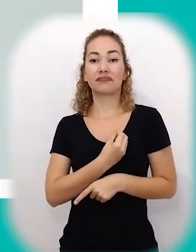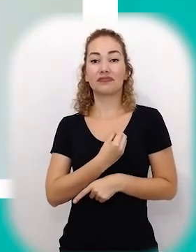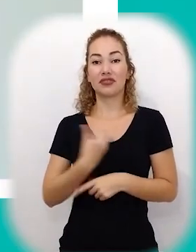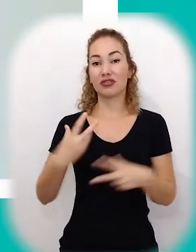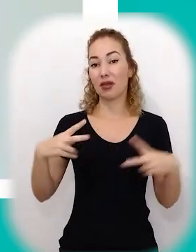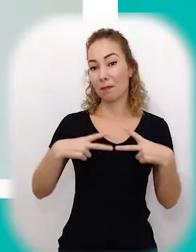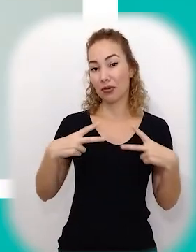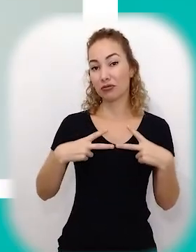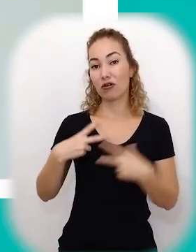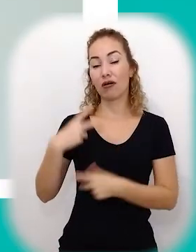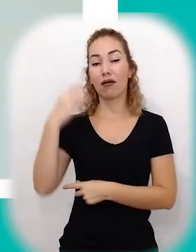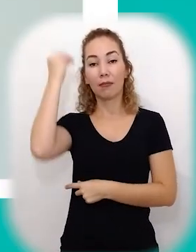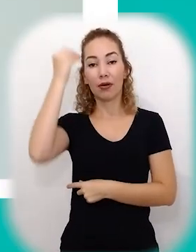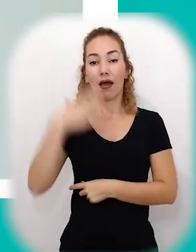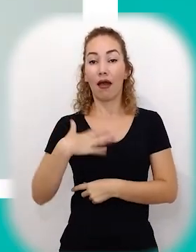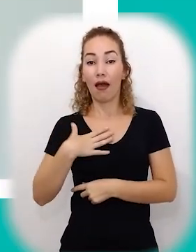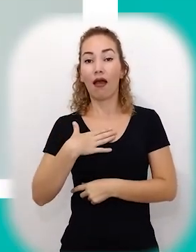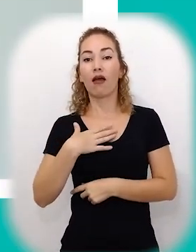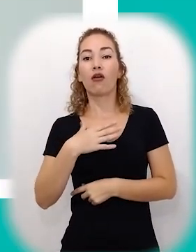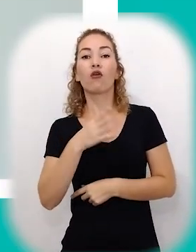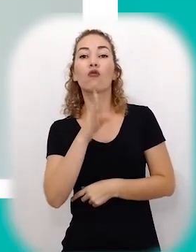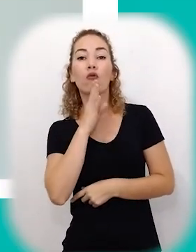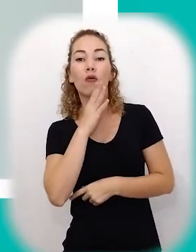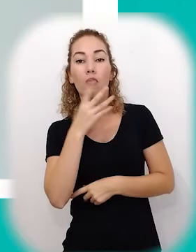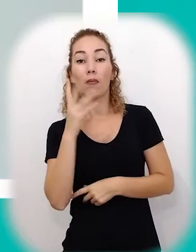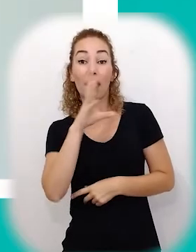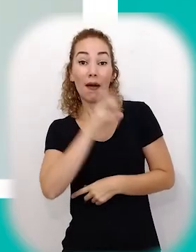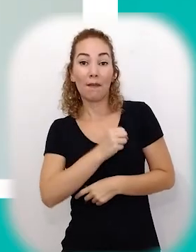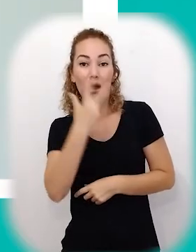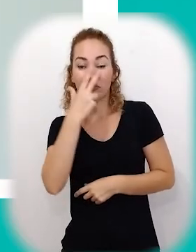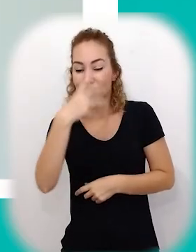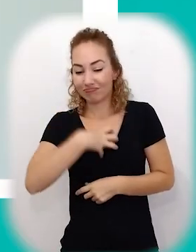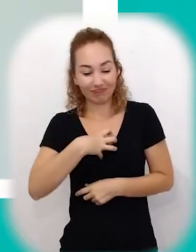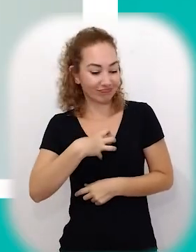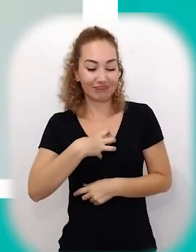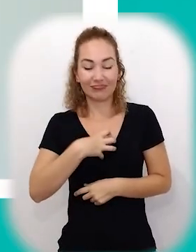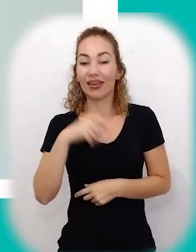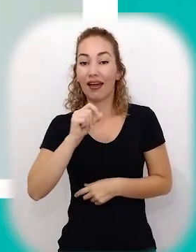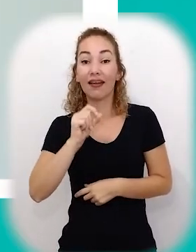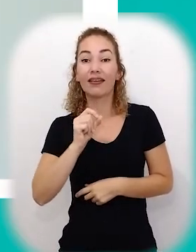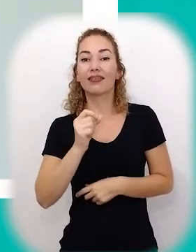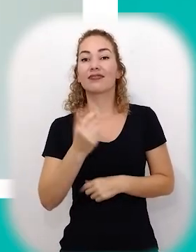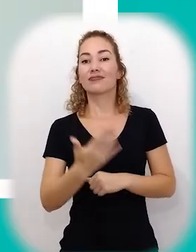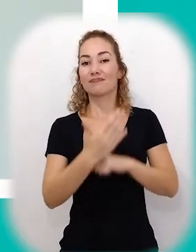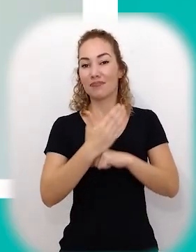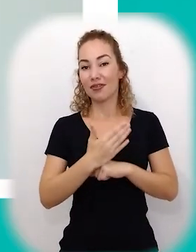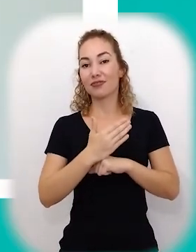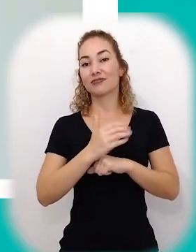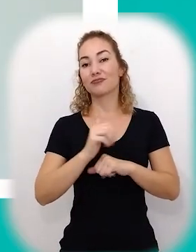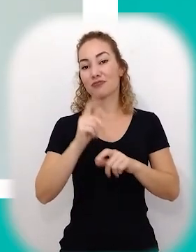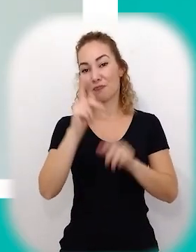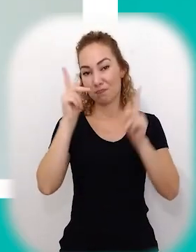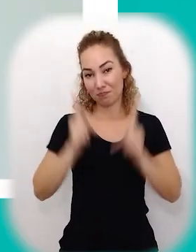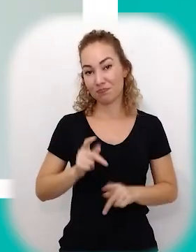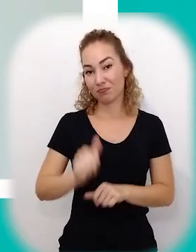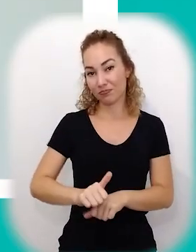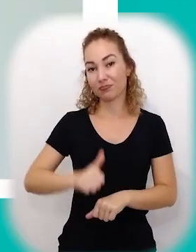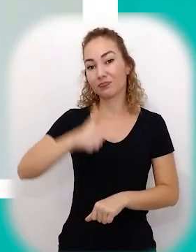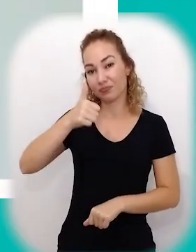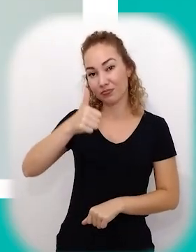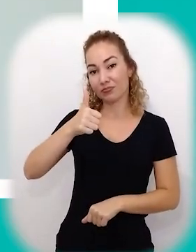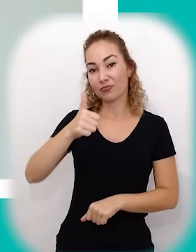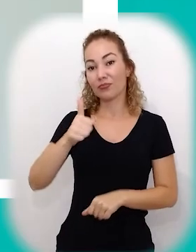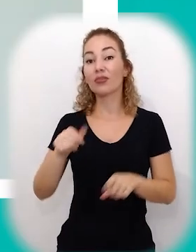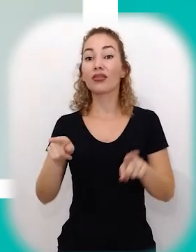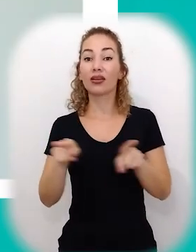mais completa, a me conhecer e a me amar como eu sou. E isso me ajuda a ser uma pessoa melhor e,